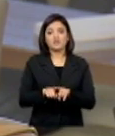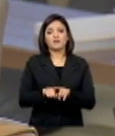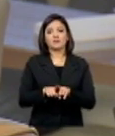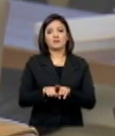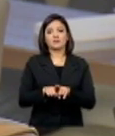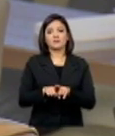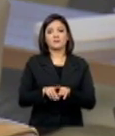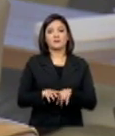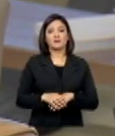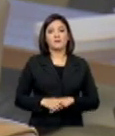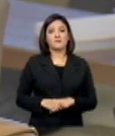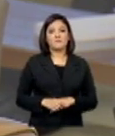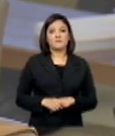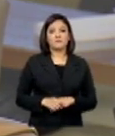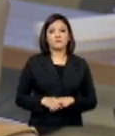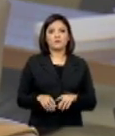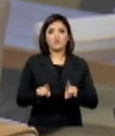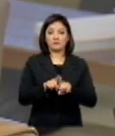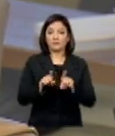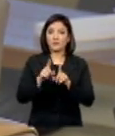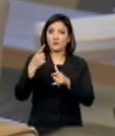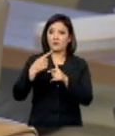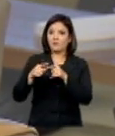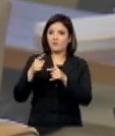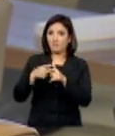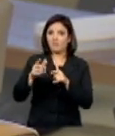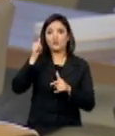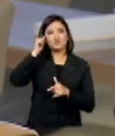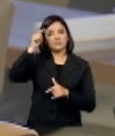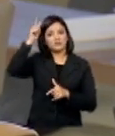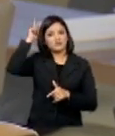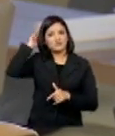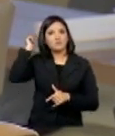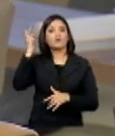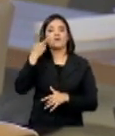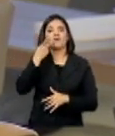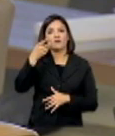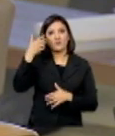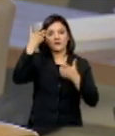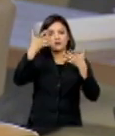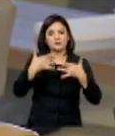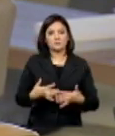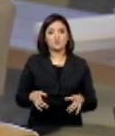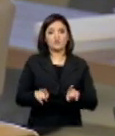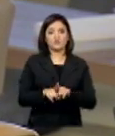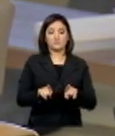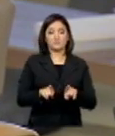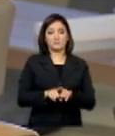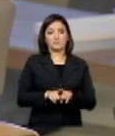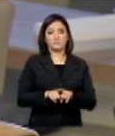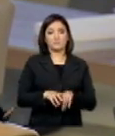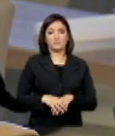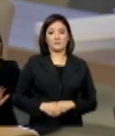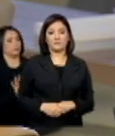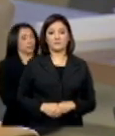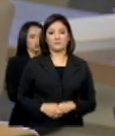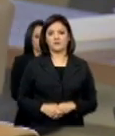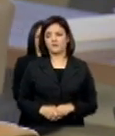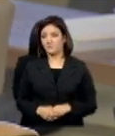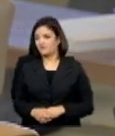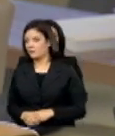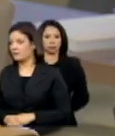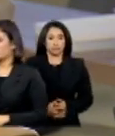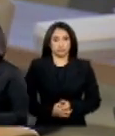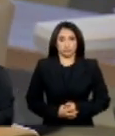amento do problema que o ministro alexandre moraes restou de fazer para evidenciar segundo